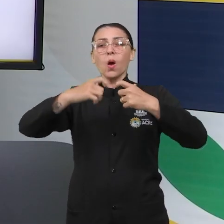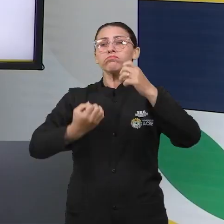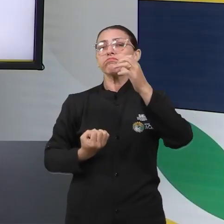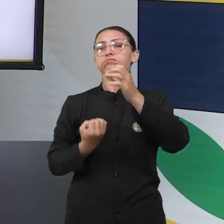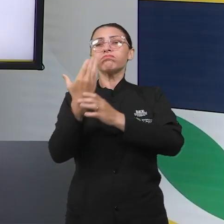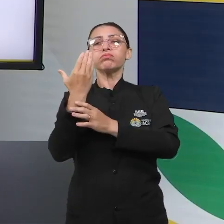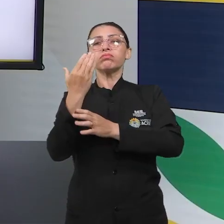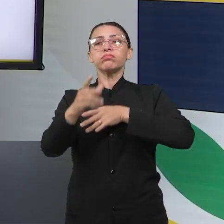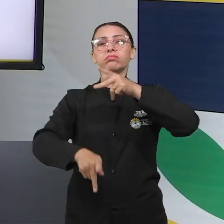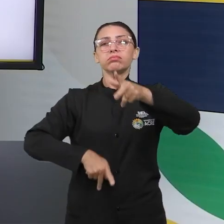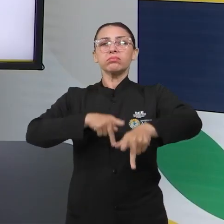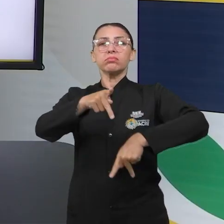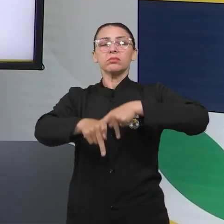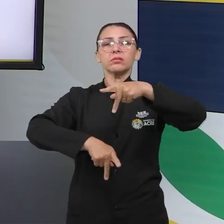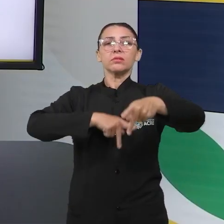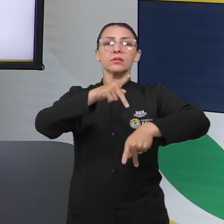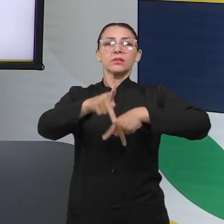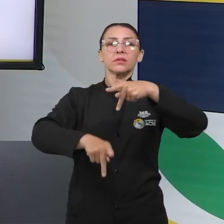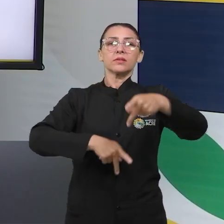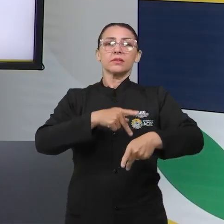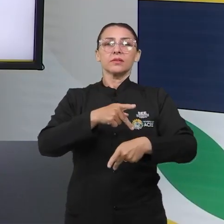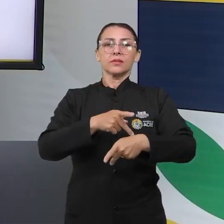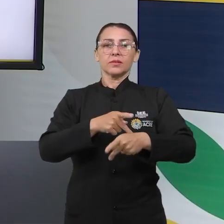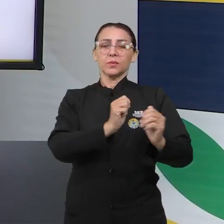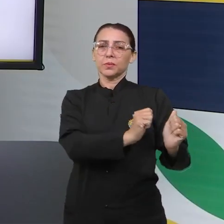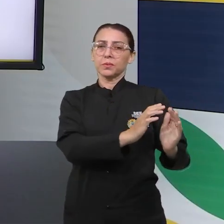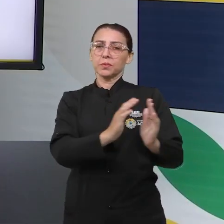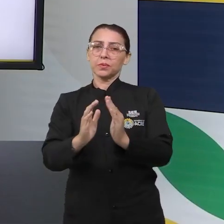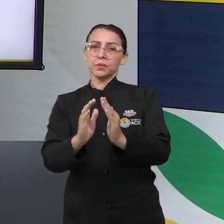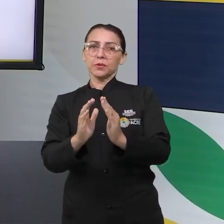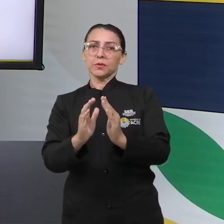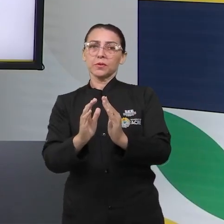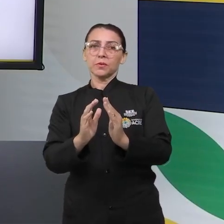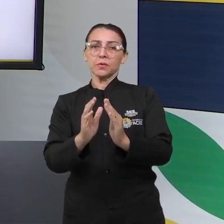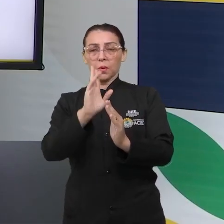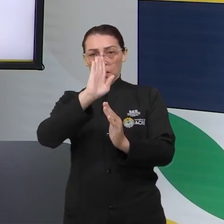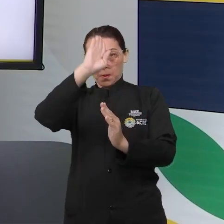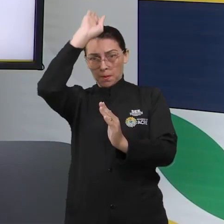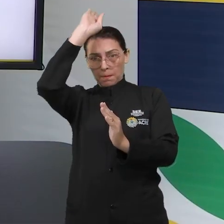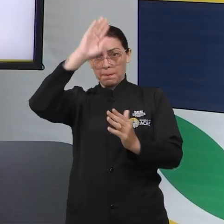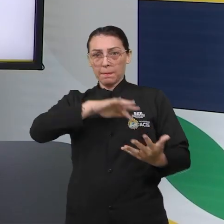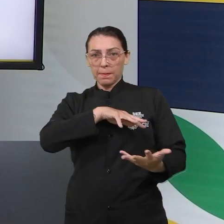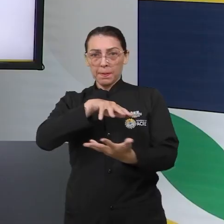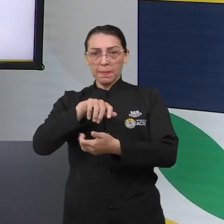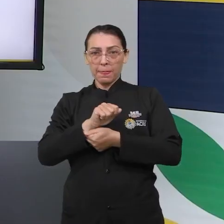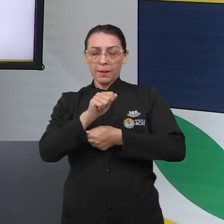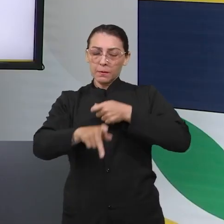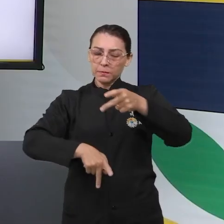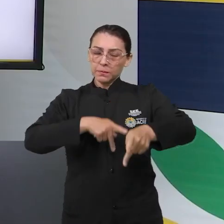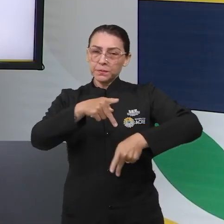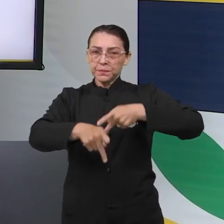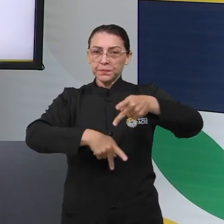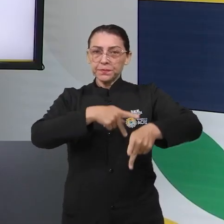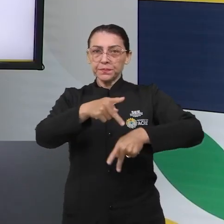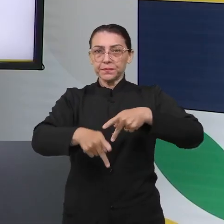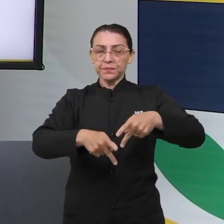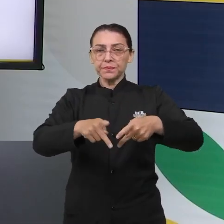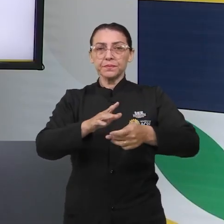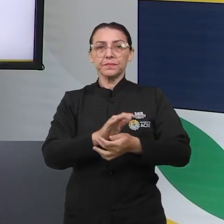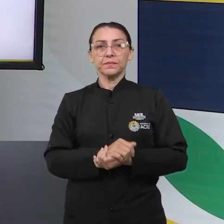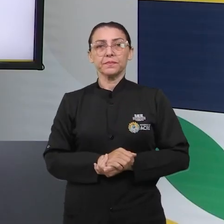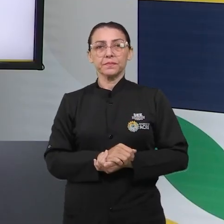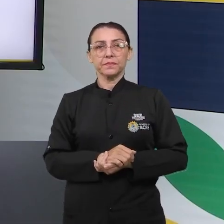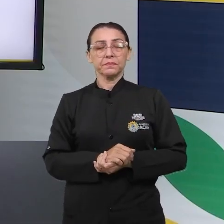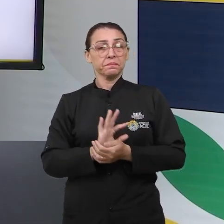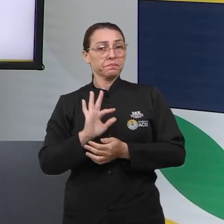dessa civilização greco-romana? Durante o período romano, do mundo romano, da civilização romana.